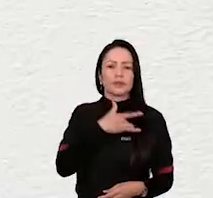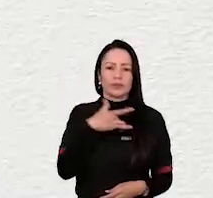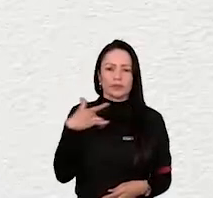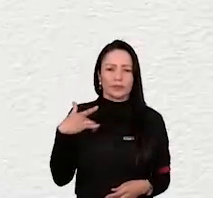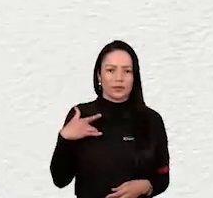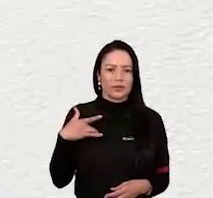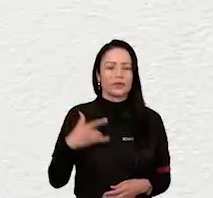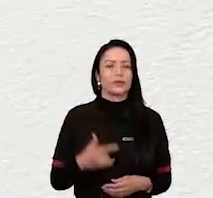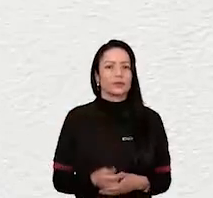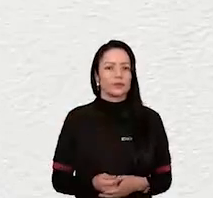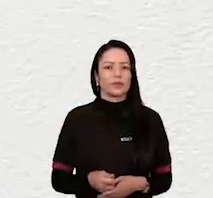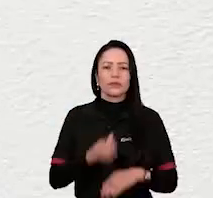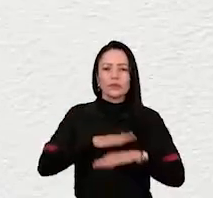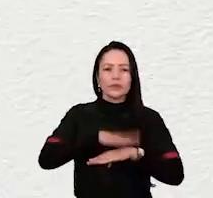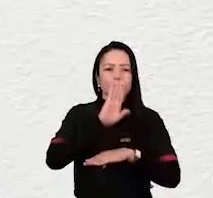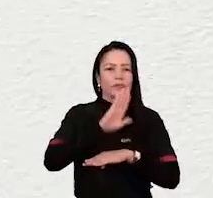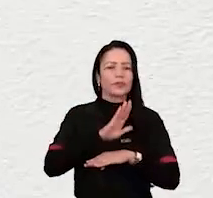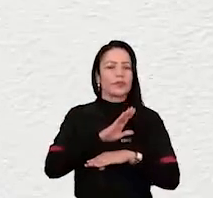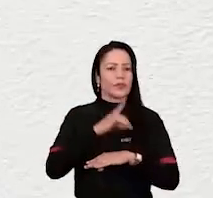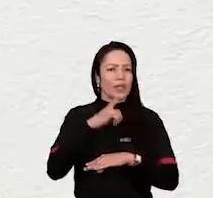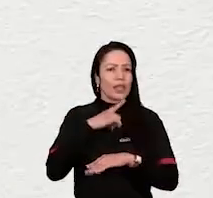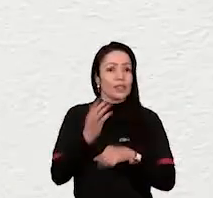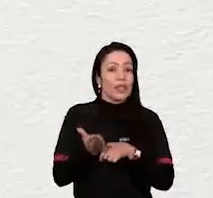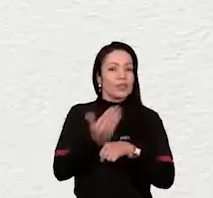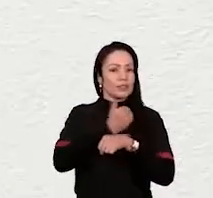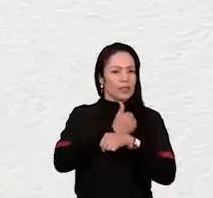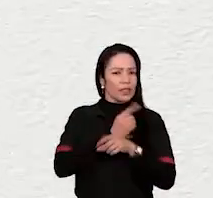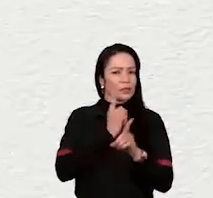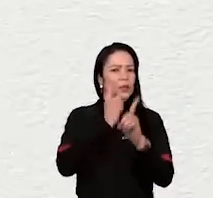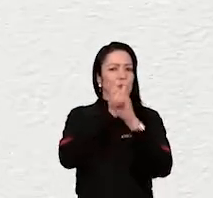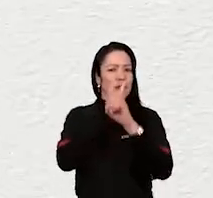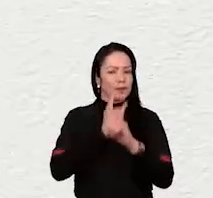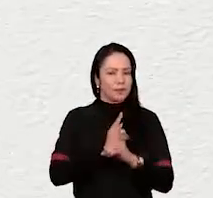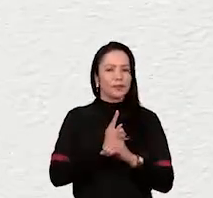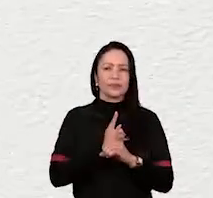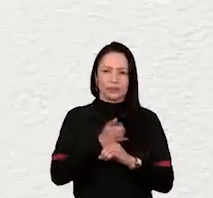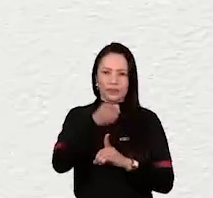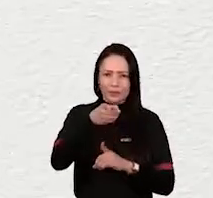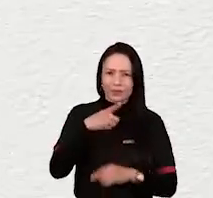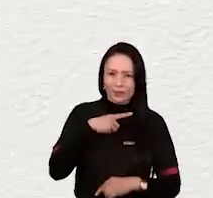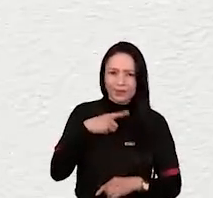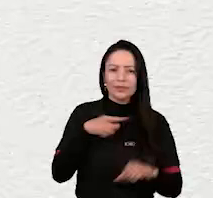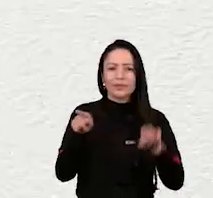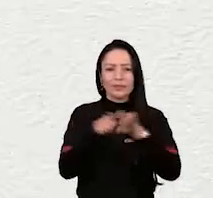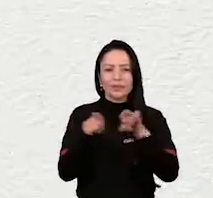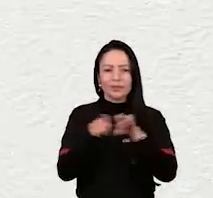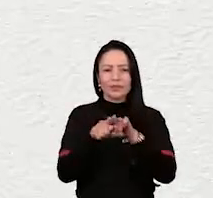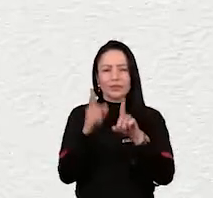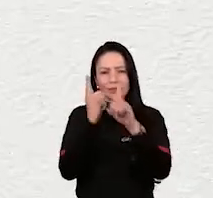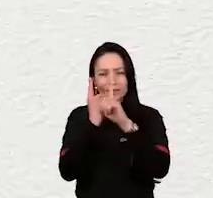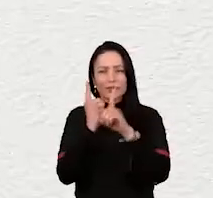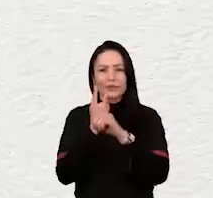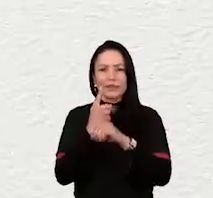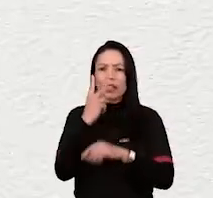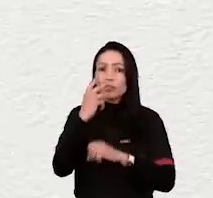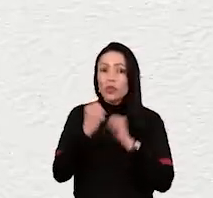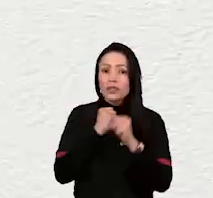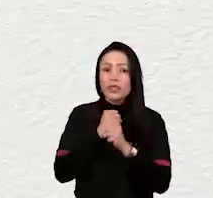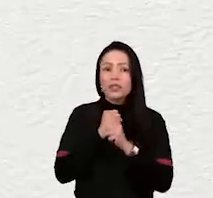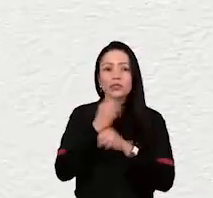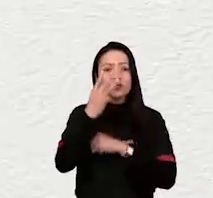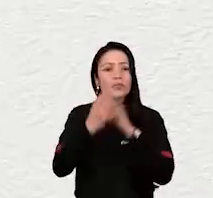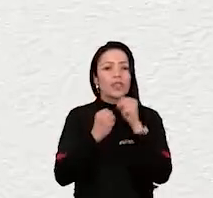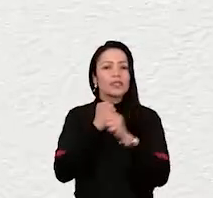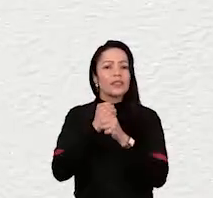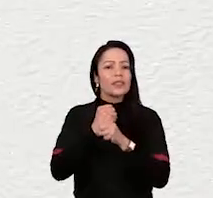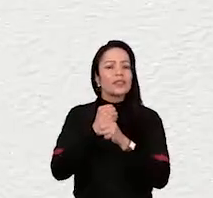saúde, pegando cada vez mais cedo. Eu acredito que você também tem casos de animais com 2, 3 anos. Eu trabalho